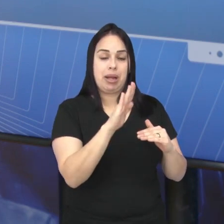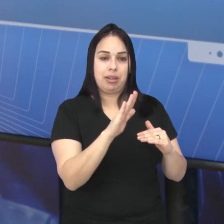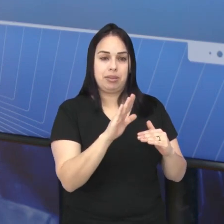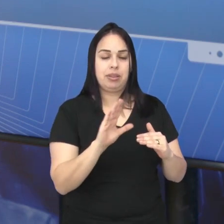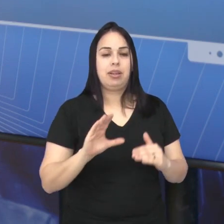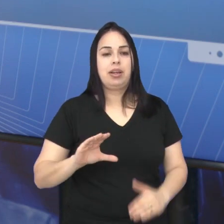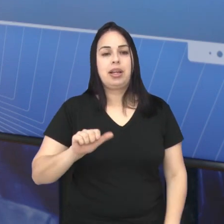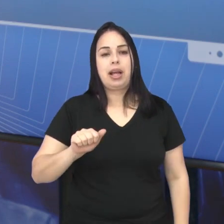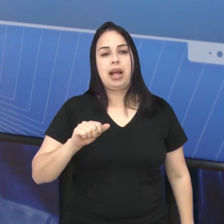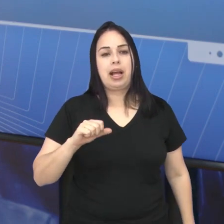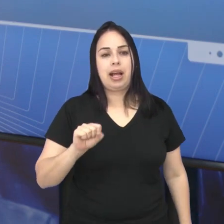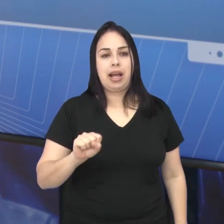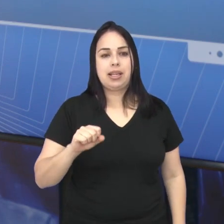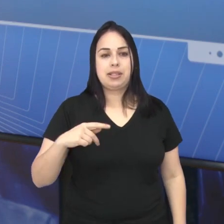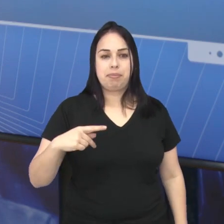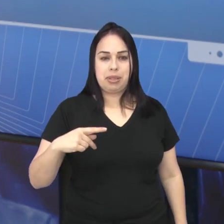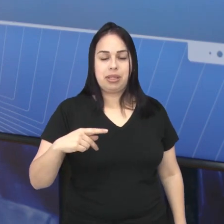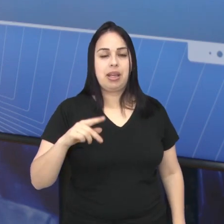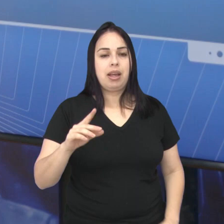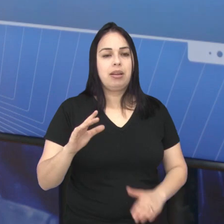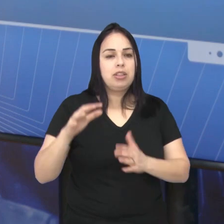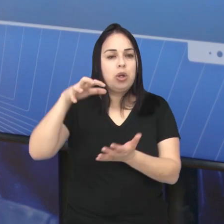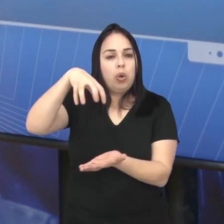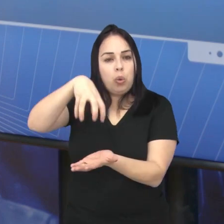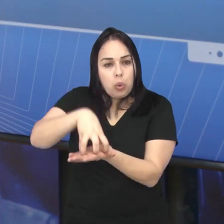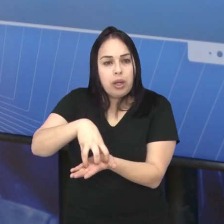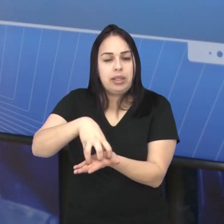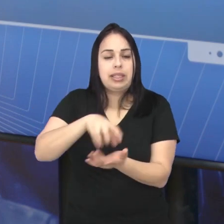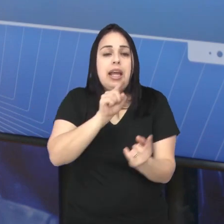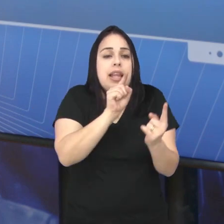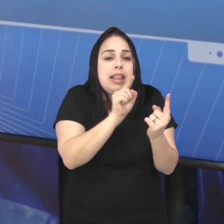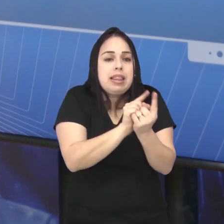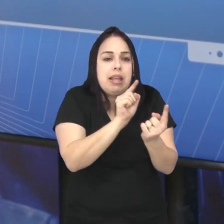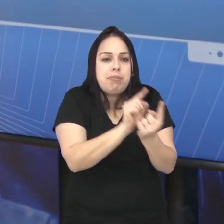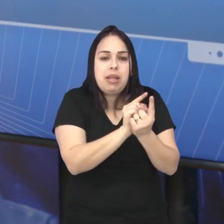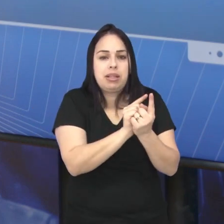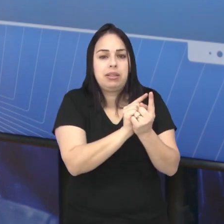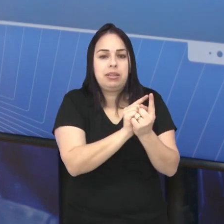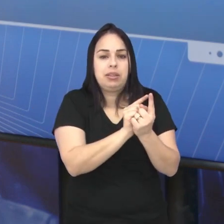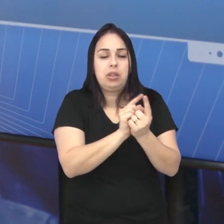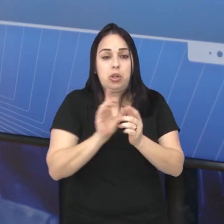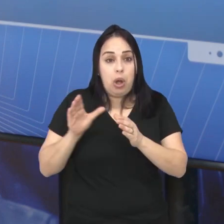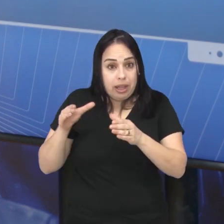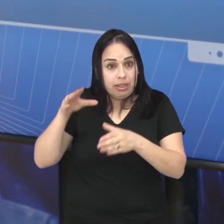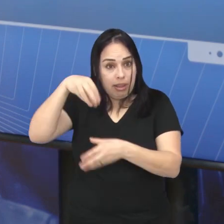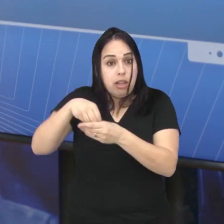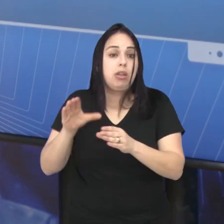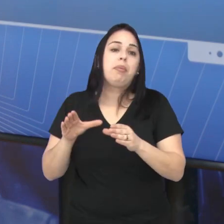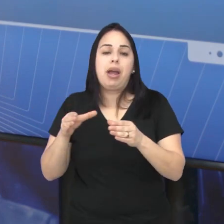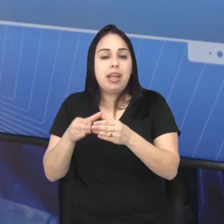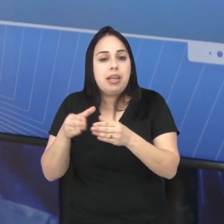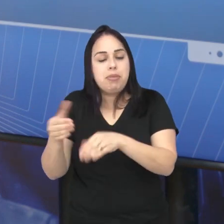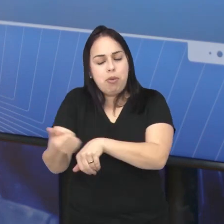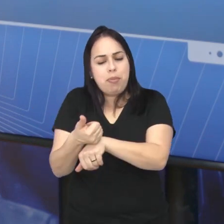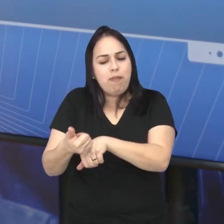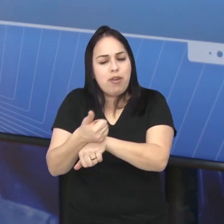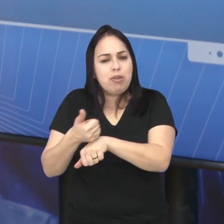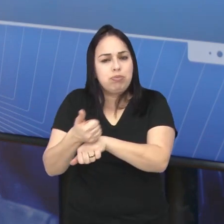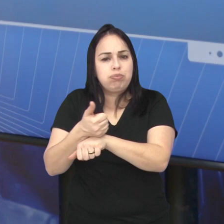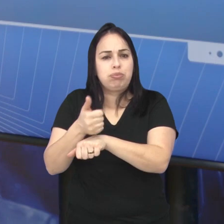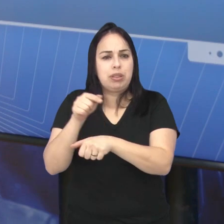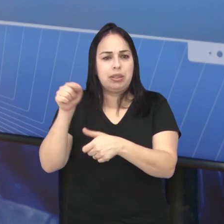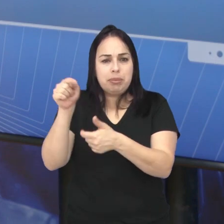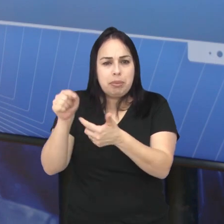CAPS AD3. Né? É uma unidade de atendimento com a equipe multidisciplinar,